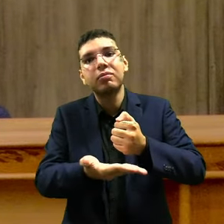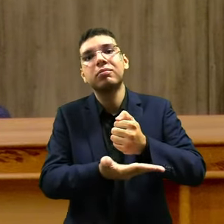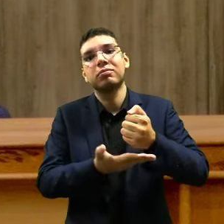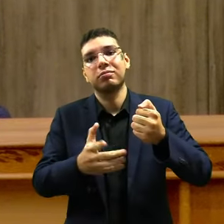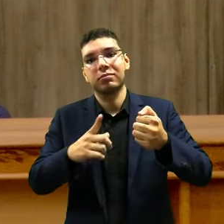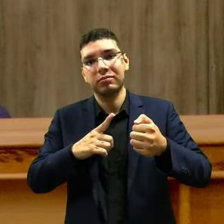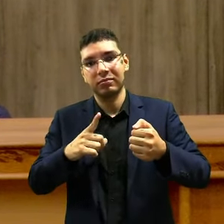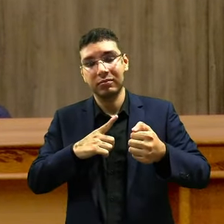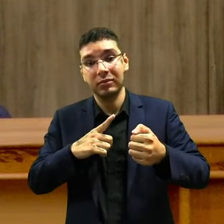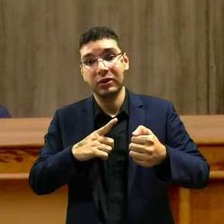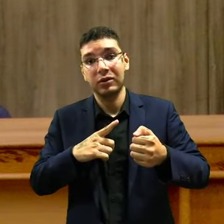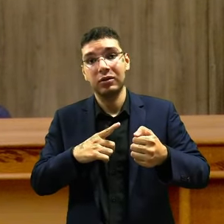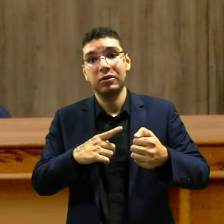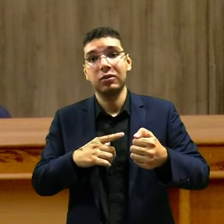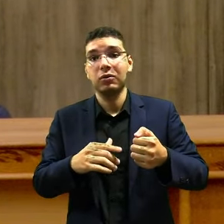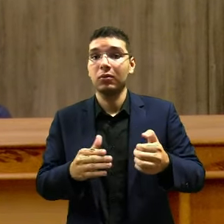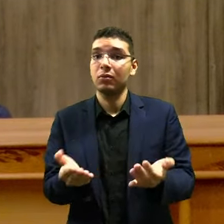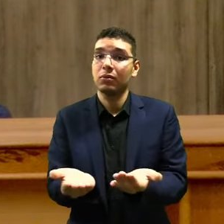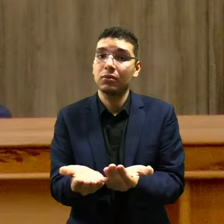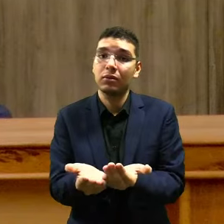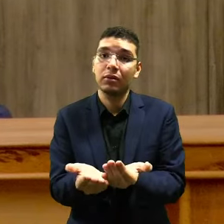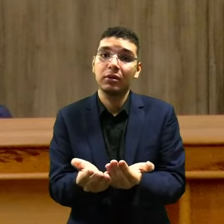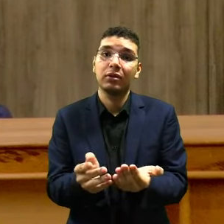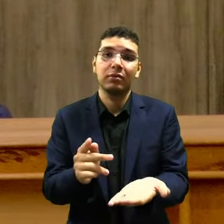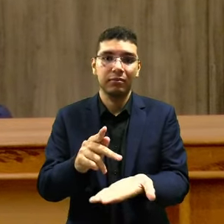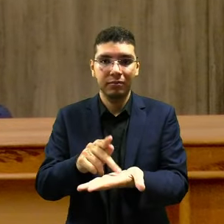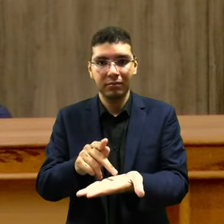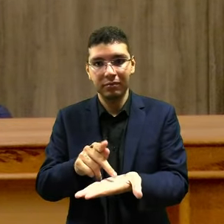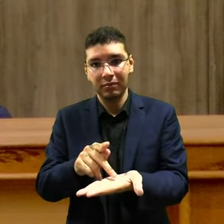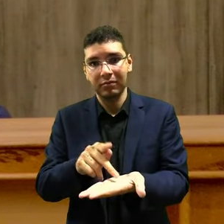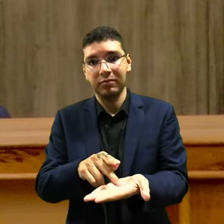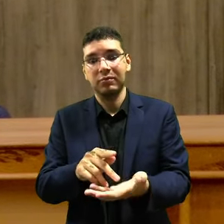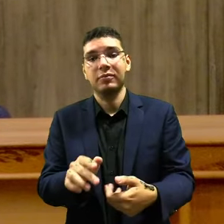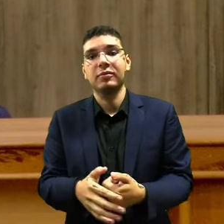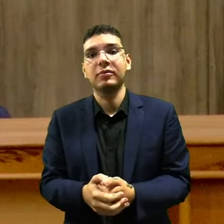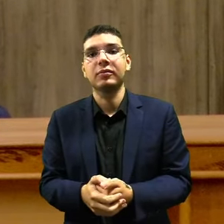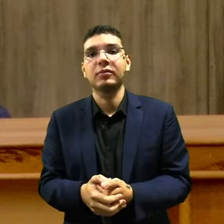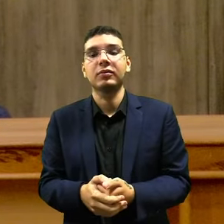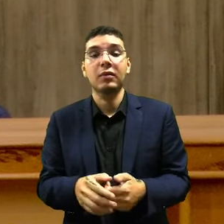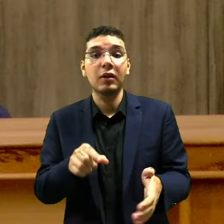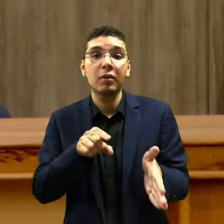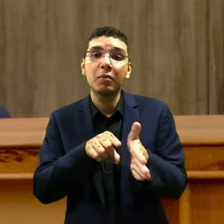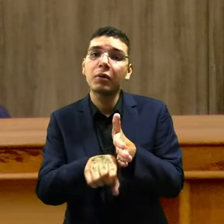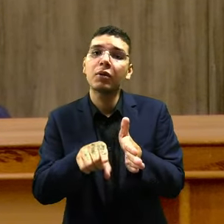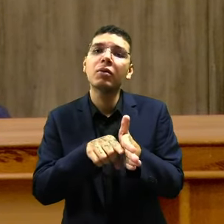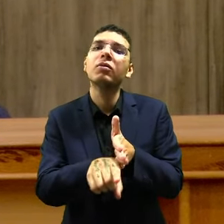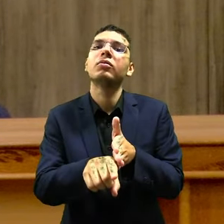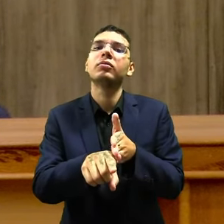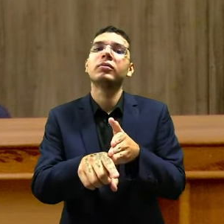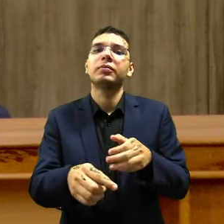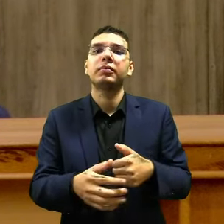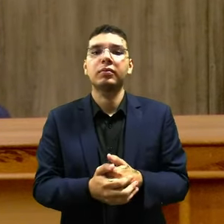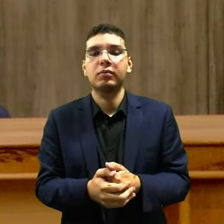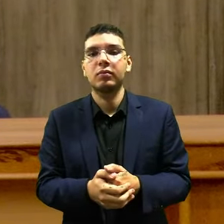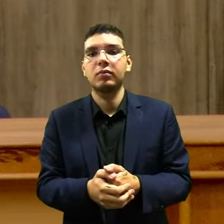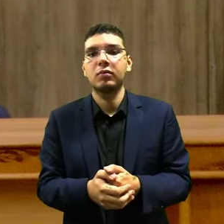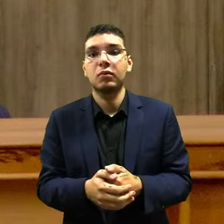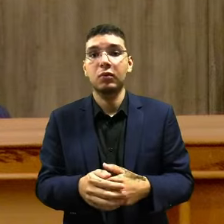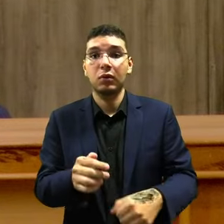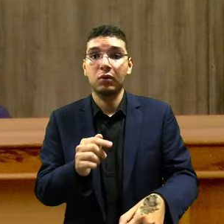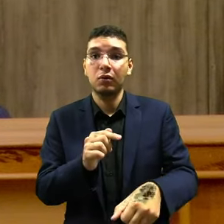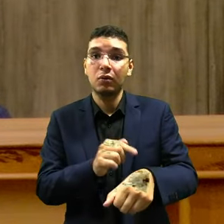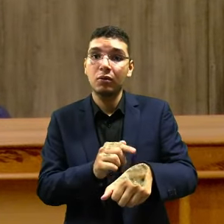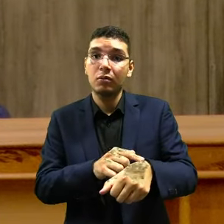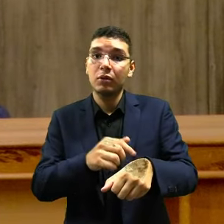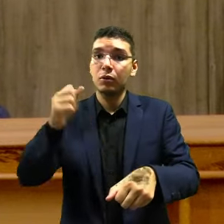cá quando o crente tem raiz eu vou fazer uma pergunta aqui para os irmãos você mesmo é tudo natural que eu tô pregando quando o sol bate numa planta que não